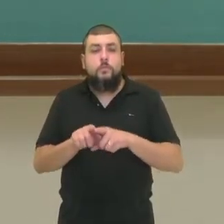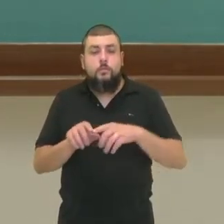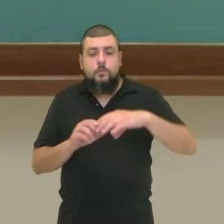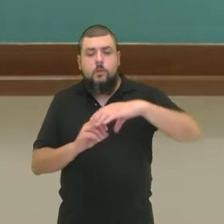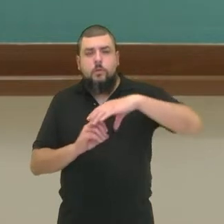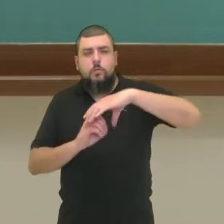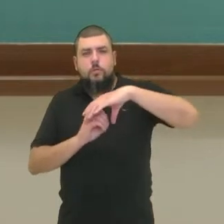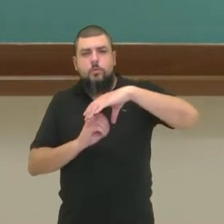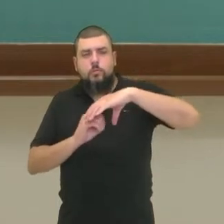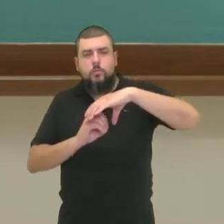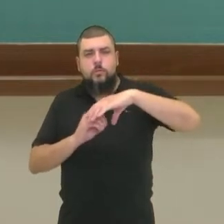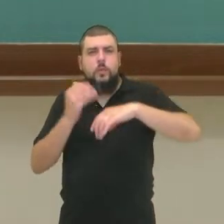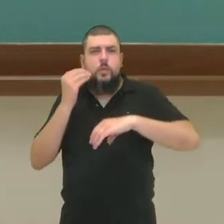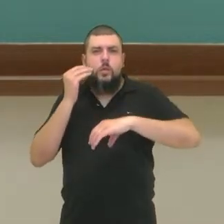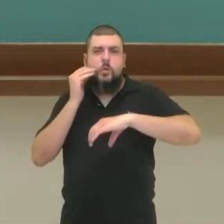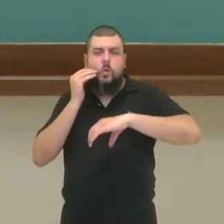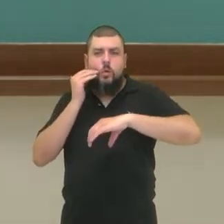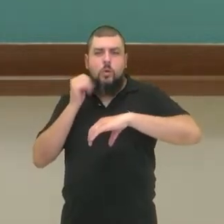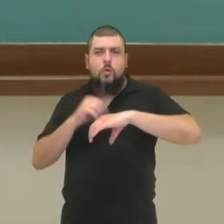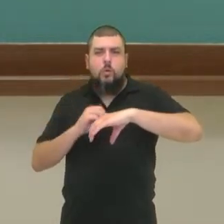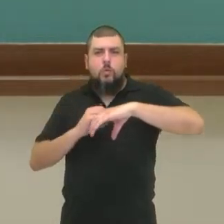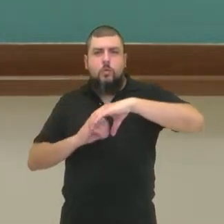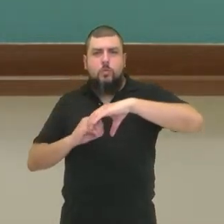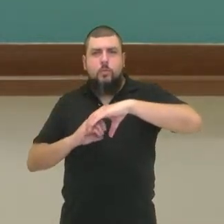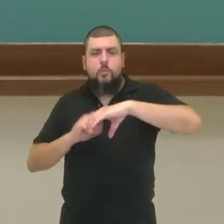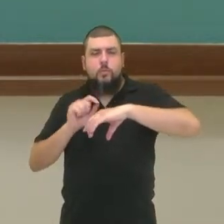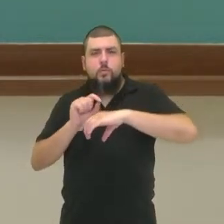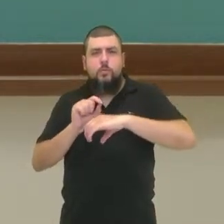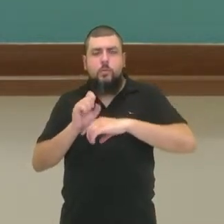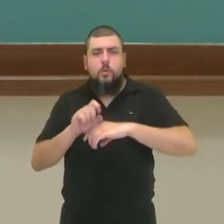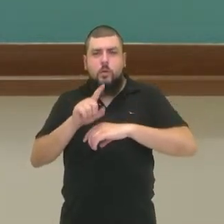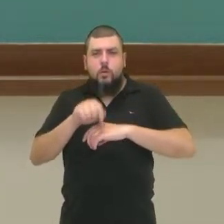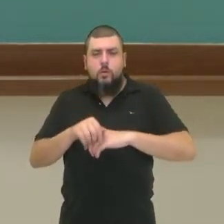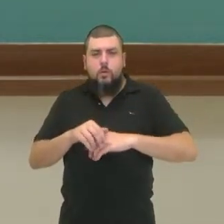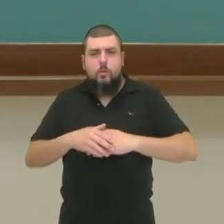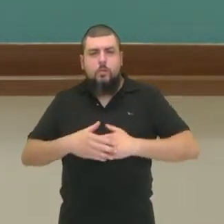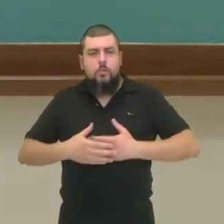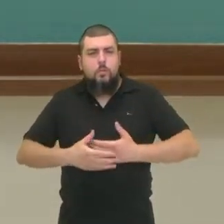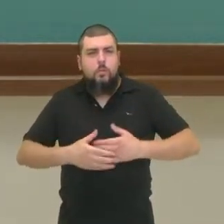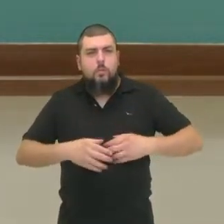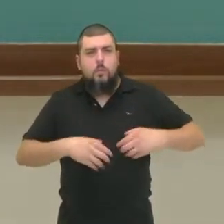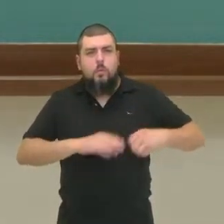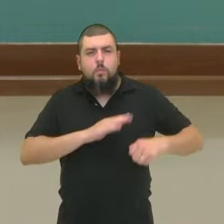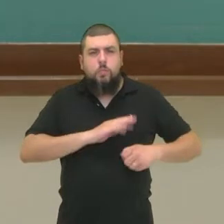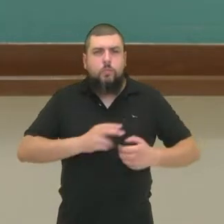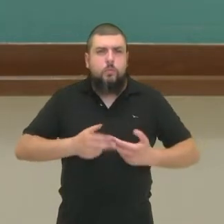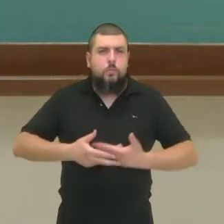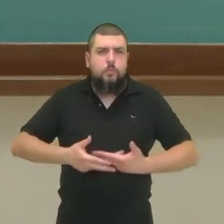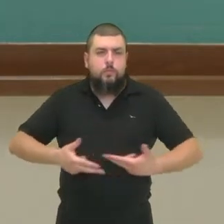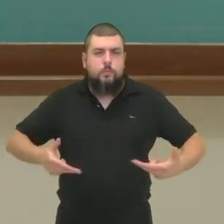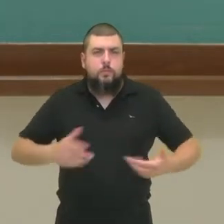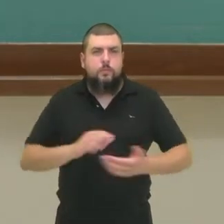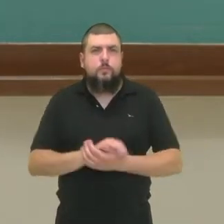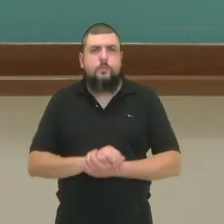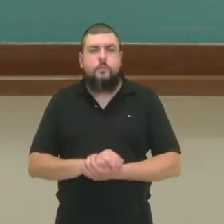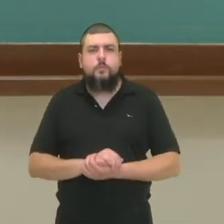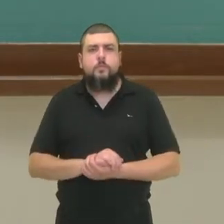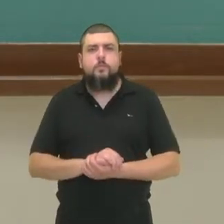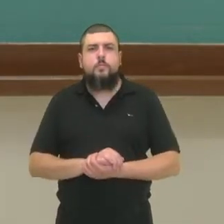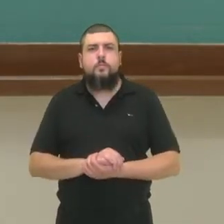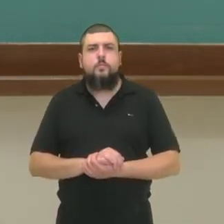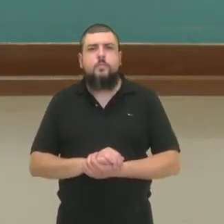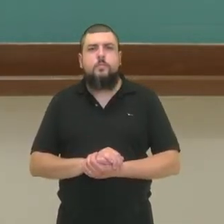rosinho, mesoderme, ele vai formar os tecidos que vão revestir a pleura, o pericárdio e o peritônio. Quais são